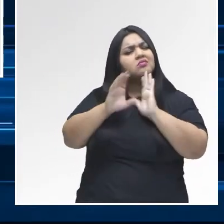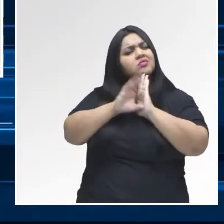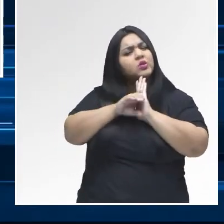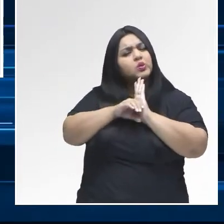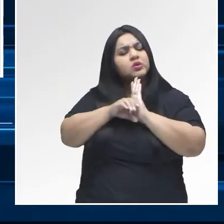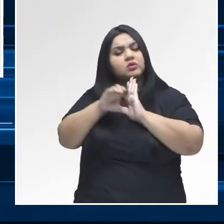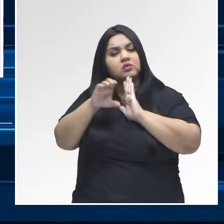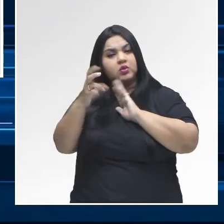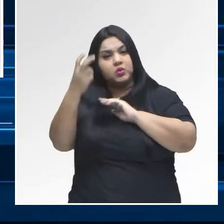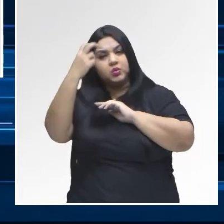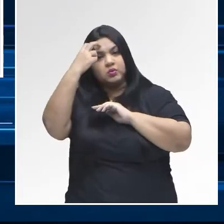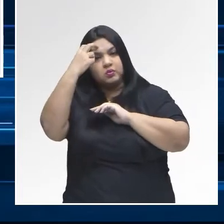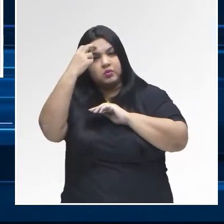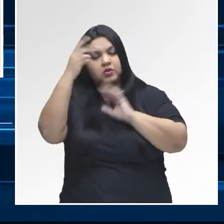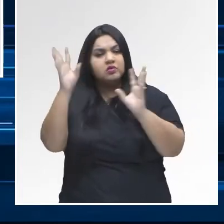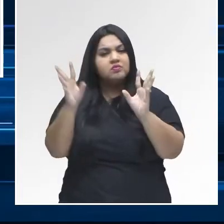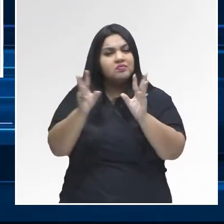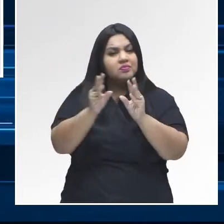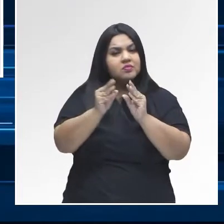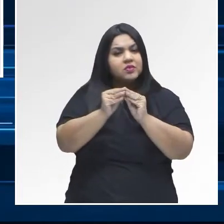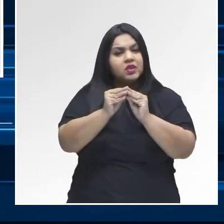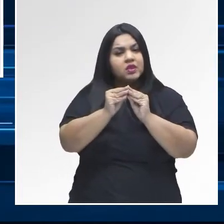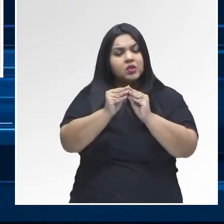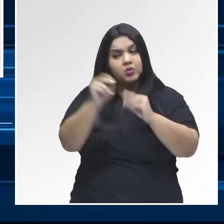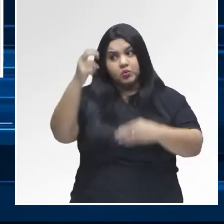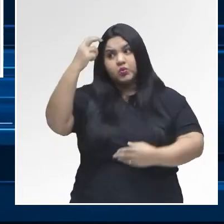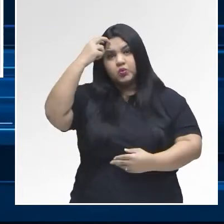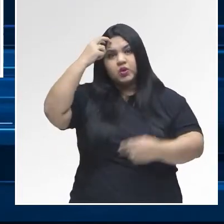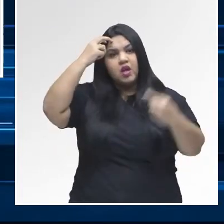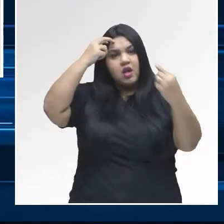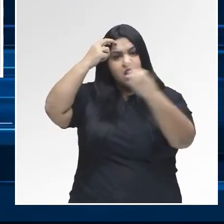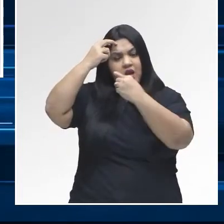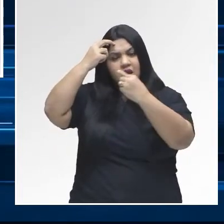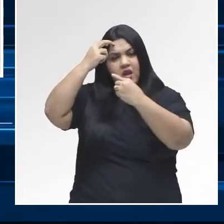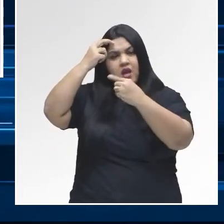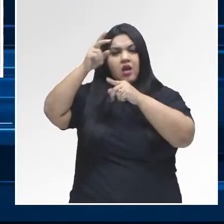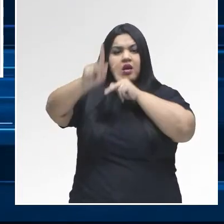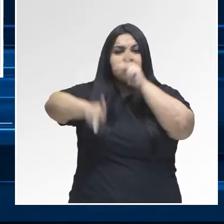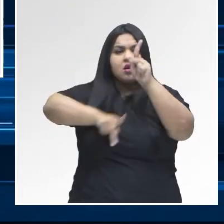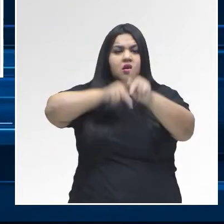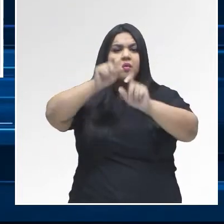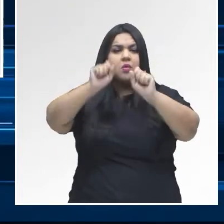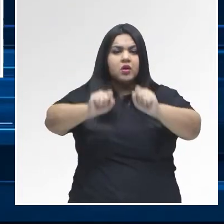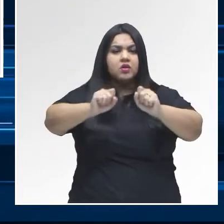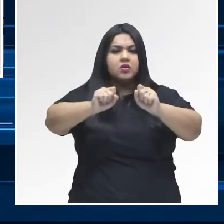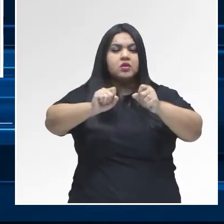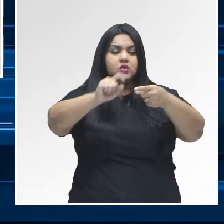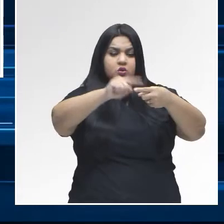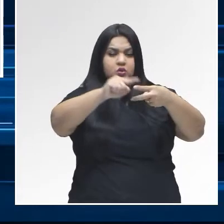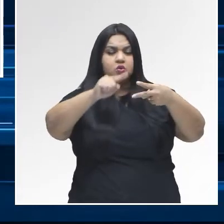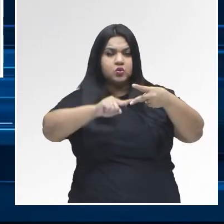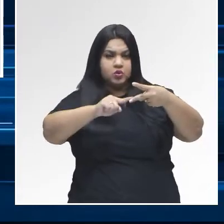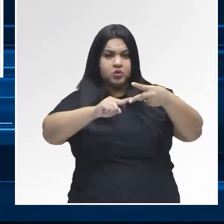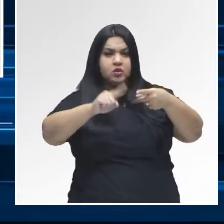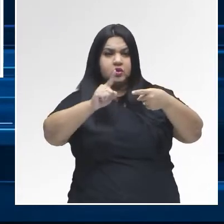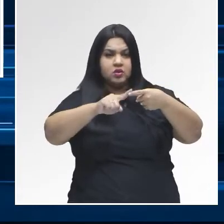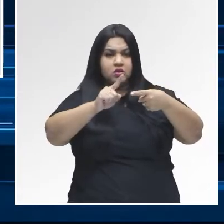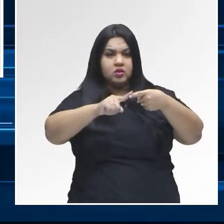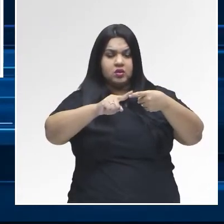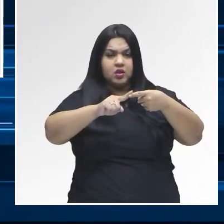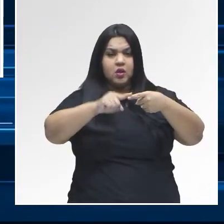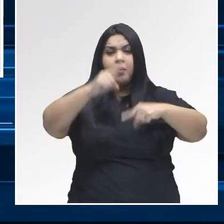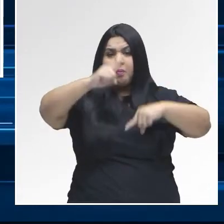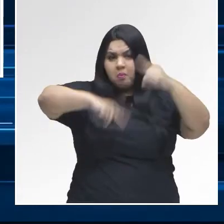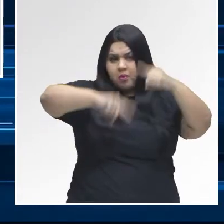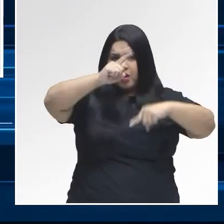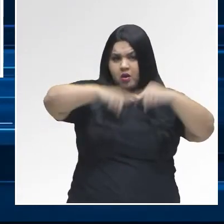poucas palavras, de um modo mais simplificado, a cultura de um povo pode ser dividida também em 2 categorias: a cultura